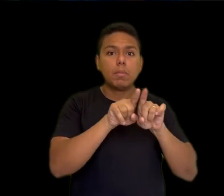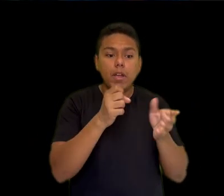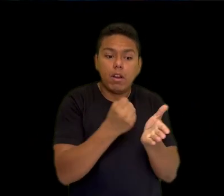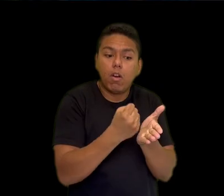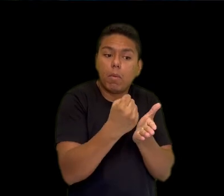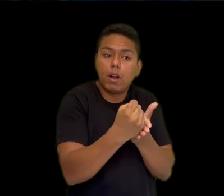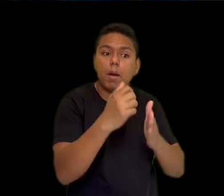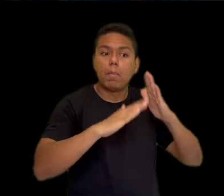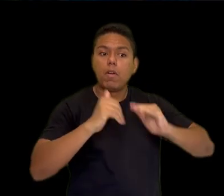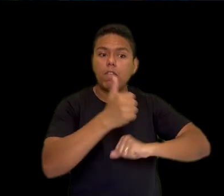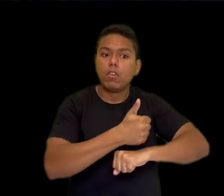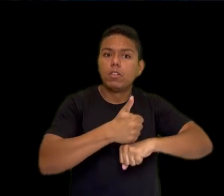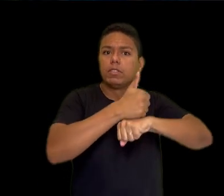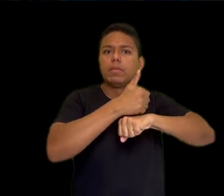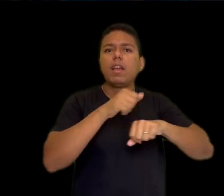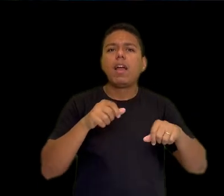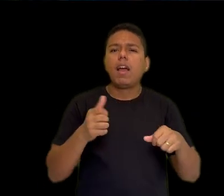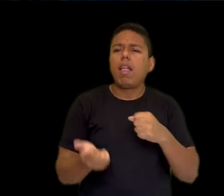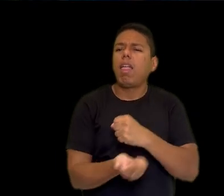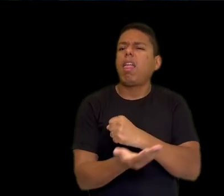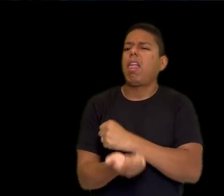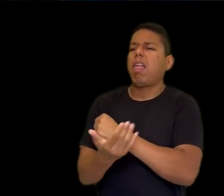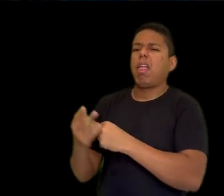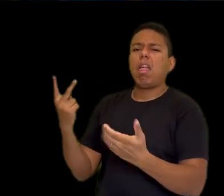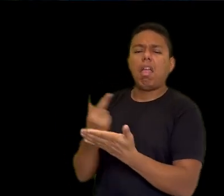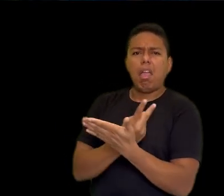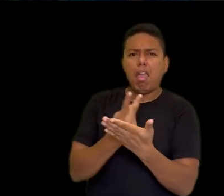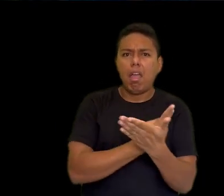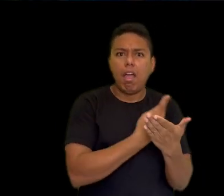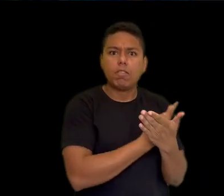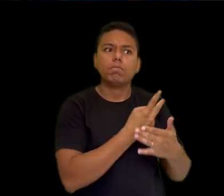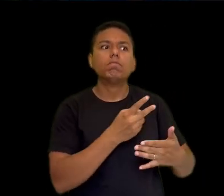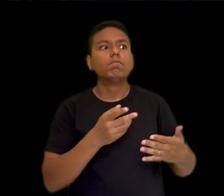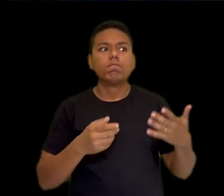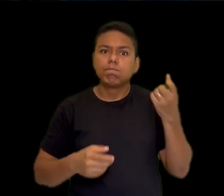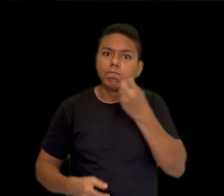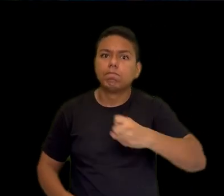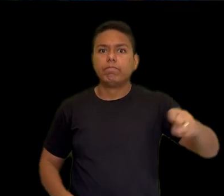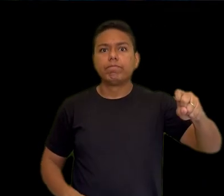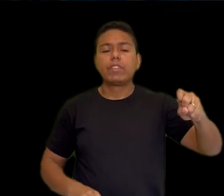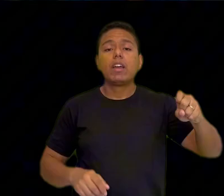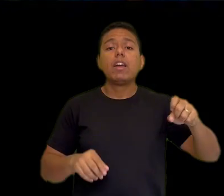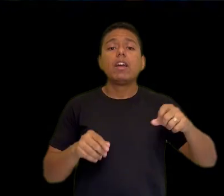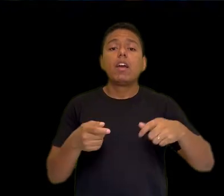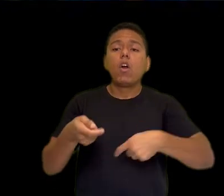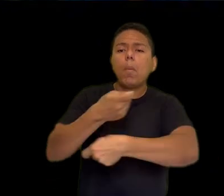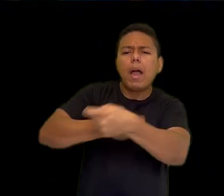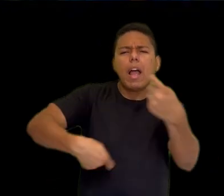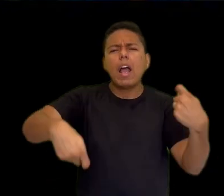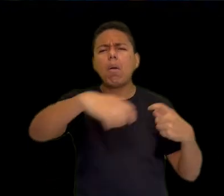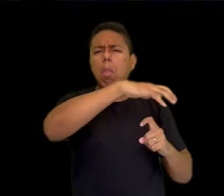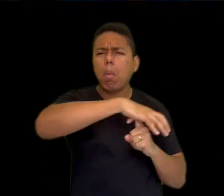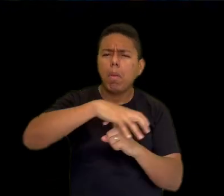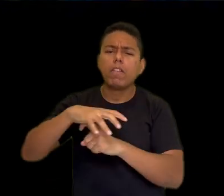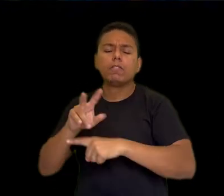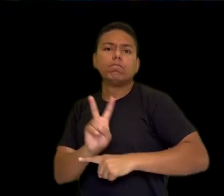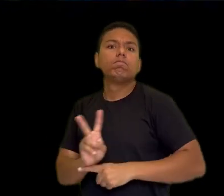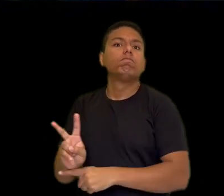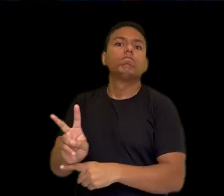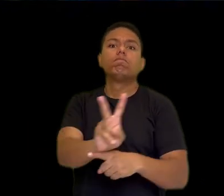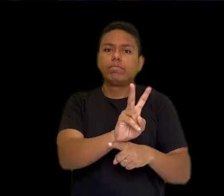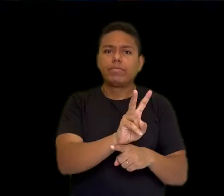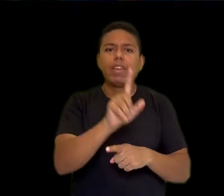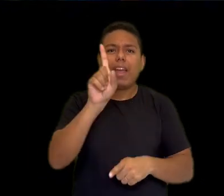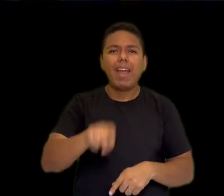profissão, combate ao charlatanismo e fiscalização do comércio de alimentos. A gente está falando de uma época no Brasil que foi